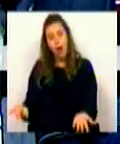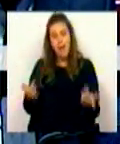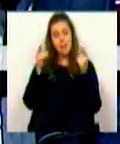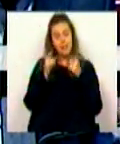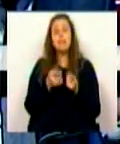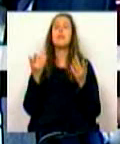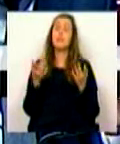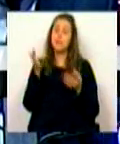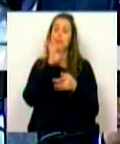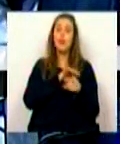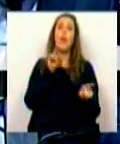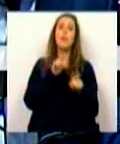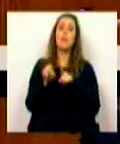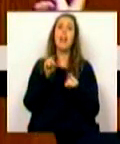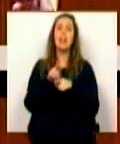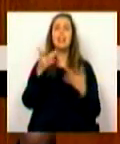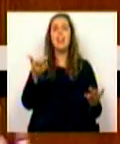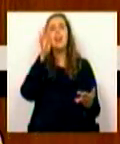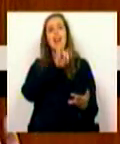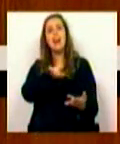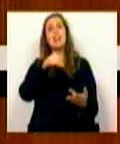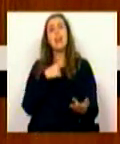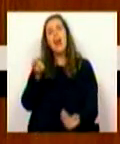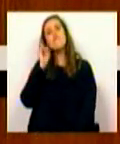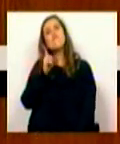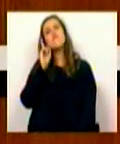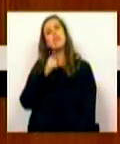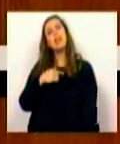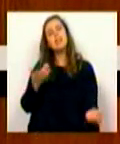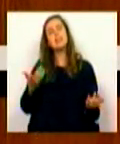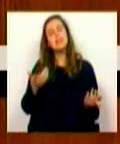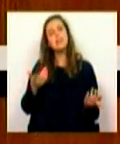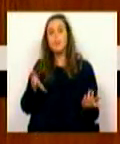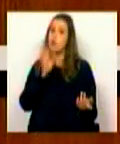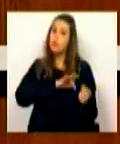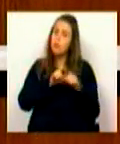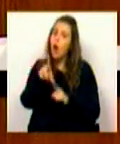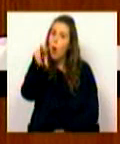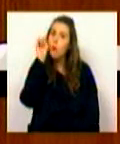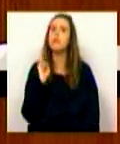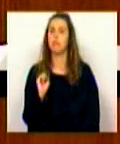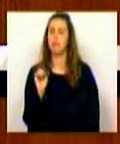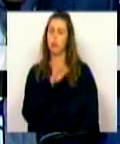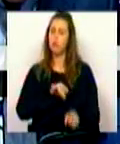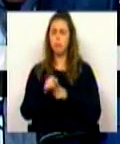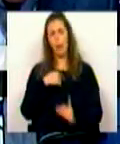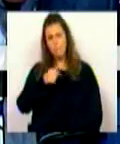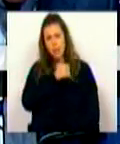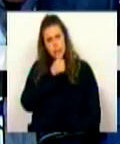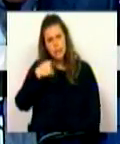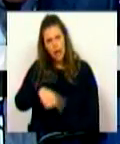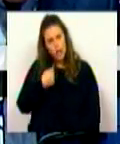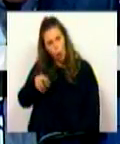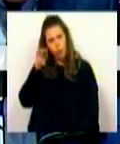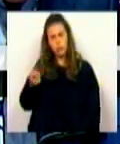que é, Sr. Deputado, aquilo que é relevante para a Sr. Deputado, ouça. Sr. Deputado, tenha paciência e ouça. Eu